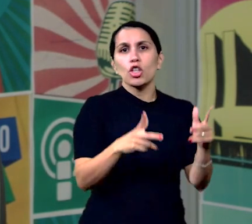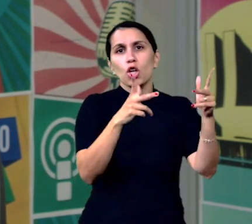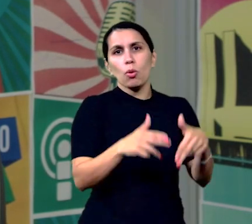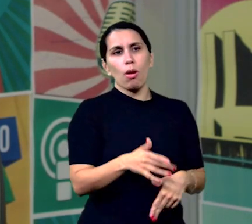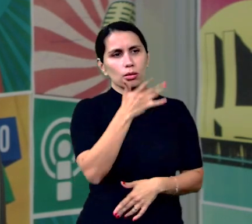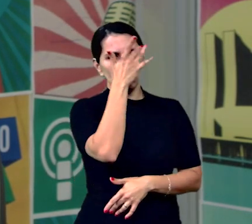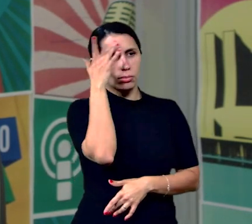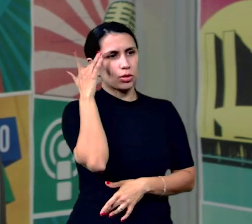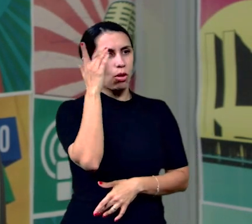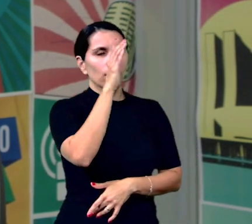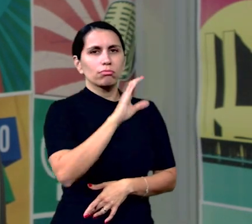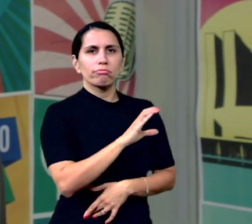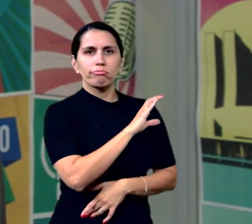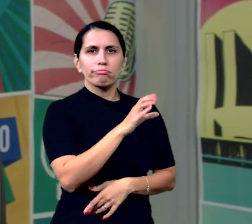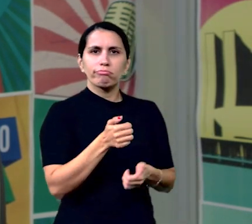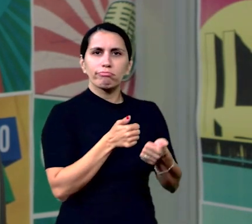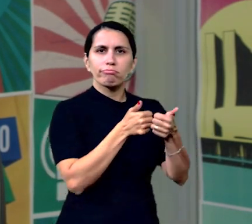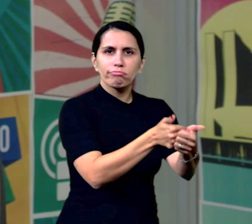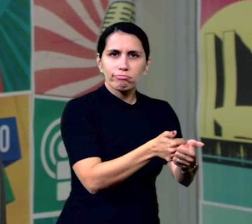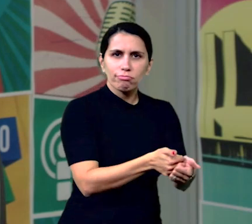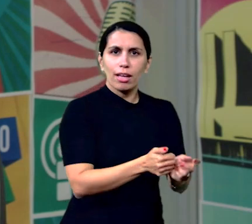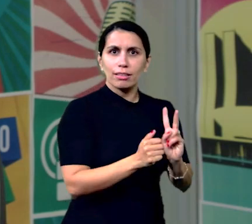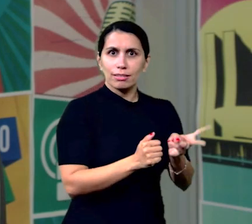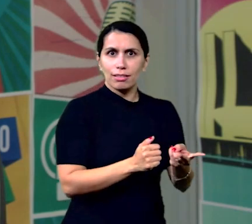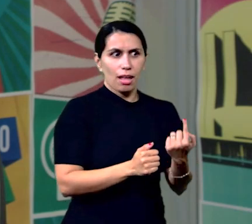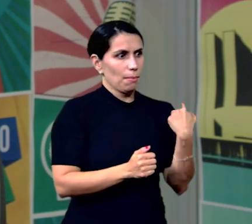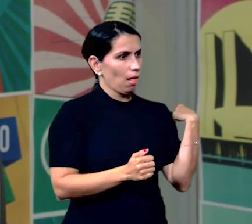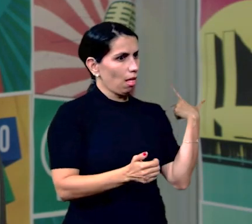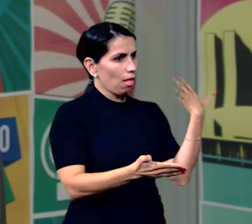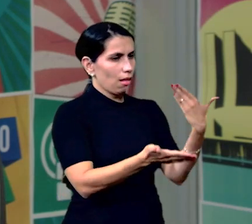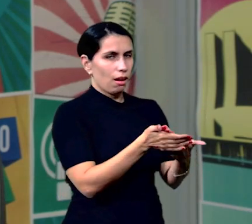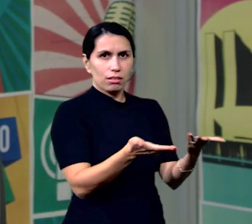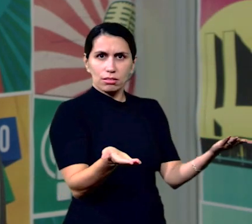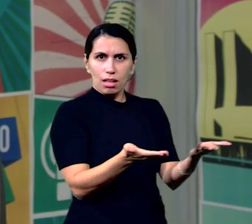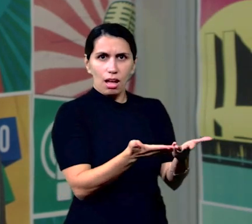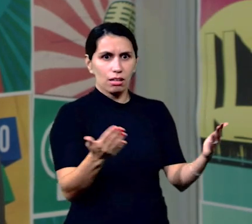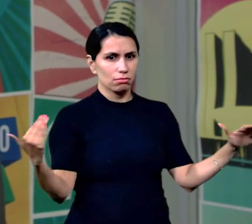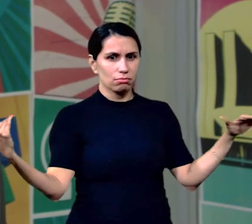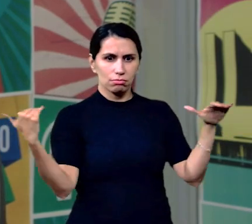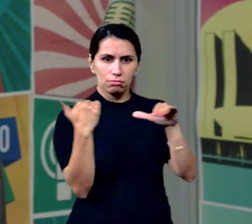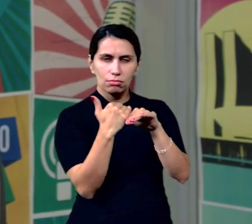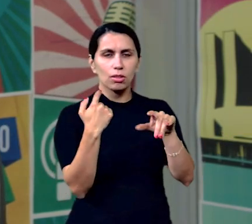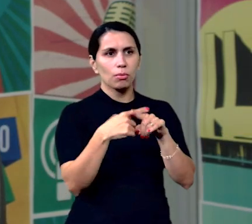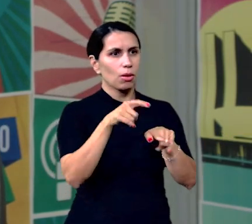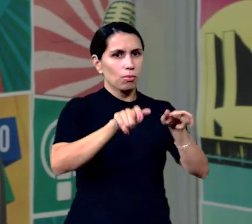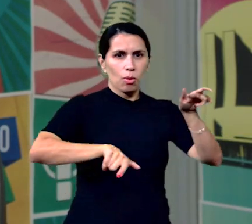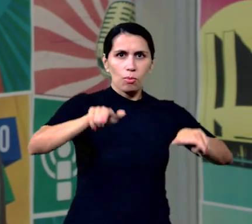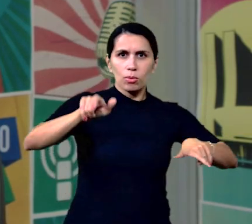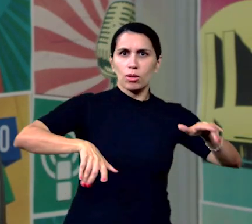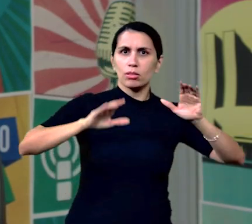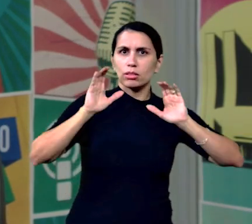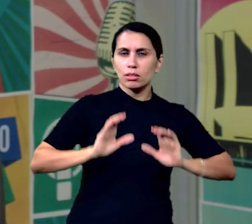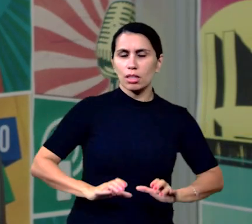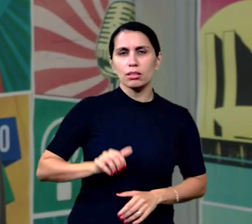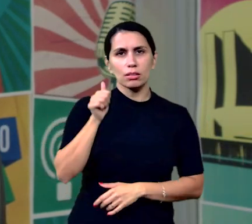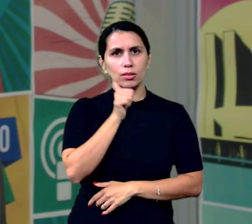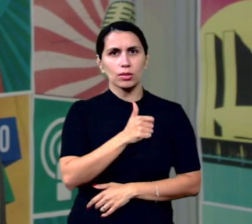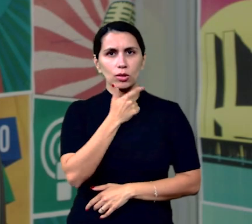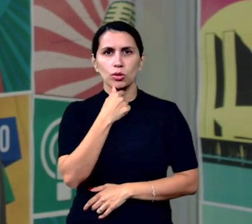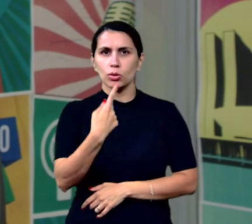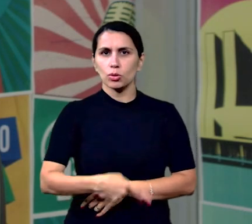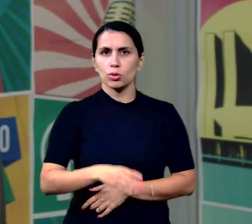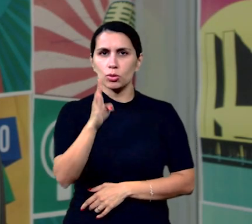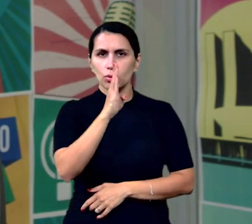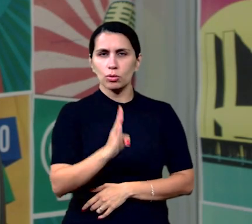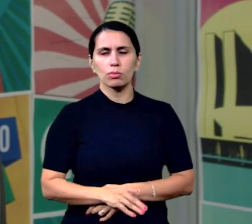país, né, e nunca deixaram de ter, porque é o correto, não é, porque Uhum. são inclusive cidadãos e cidadãs, né, brasileiros e brasileiras.